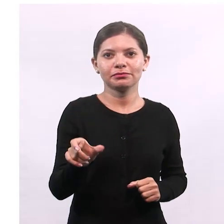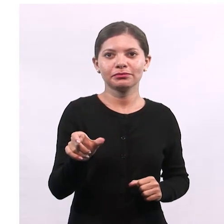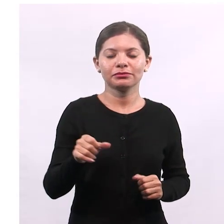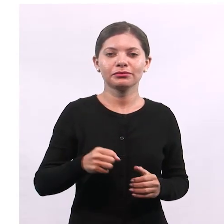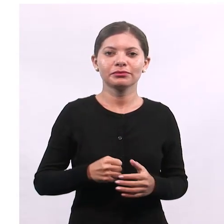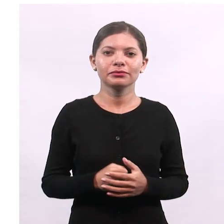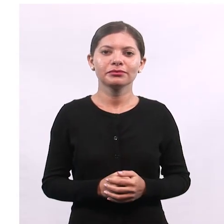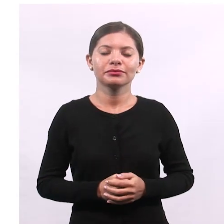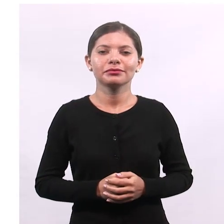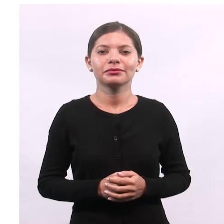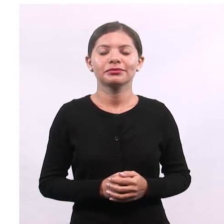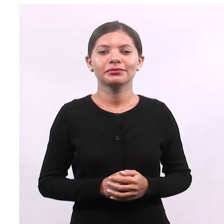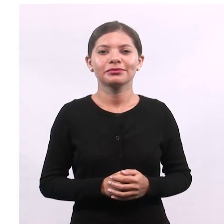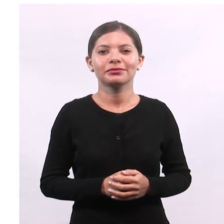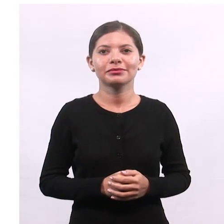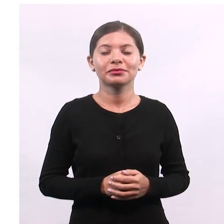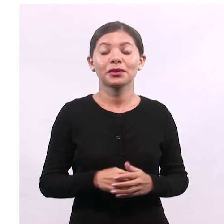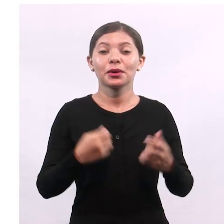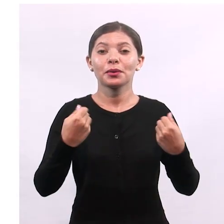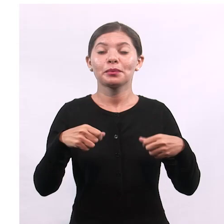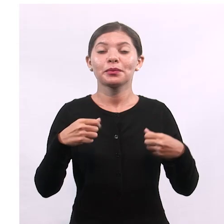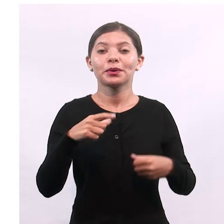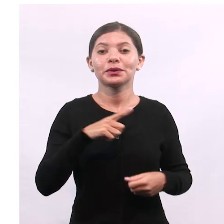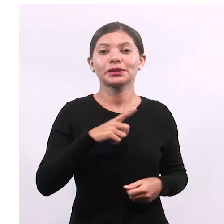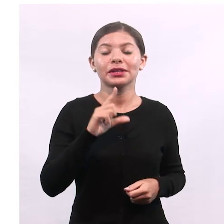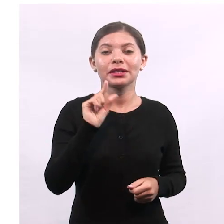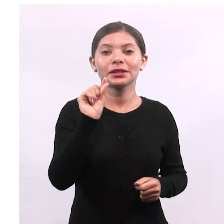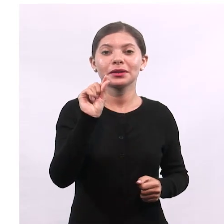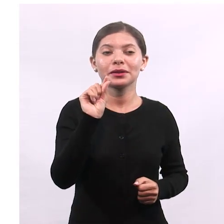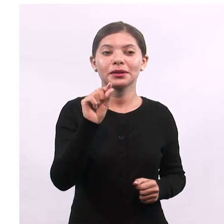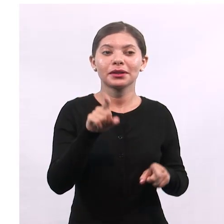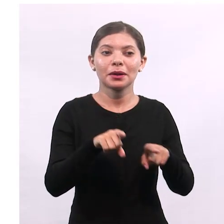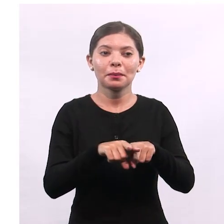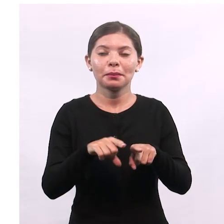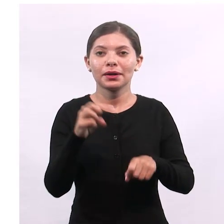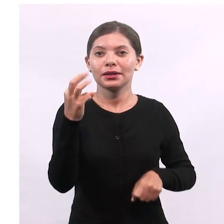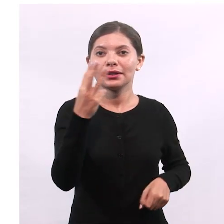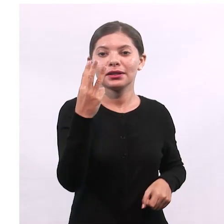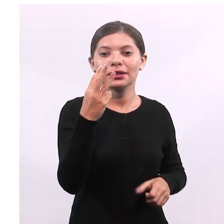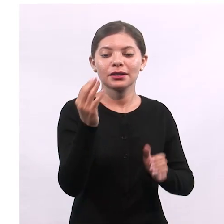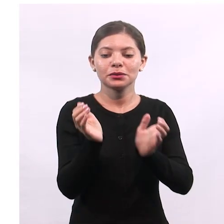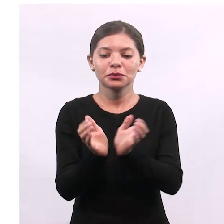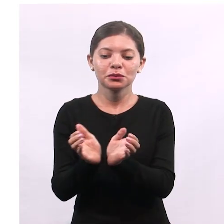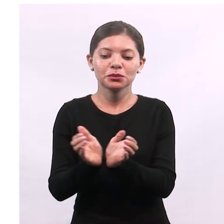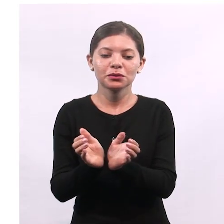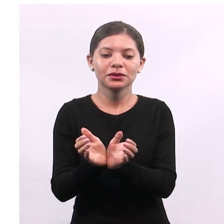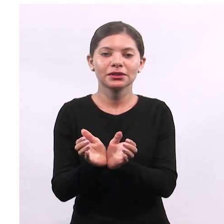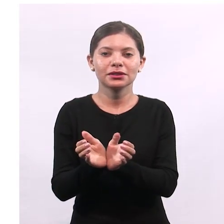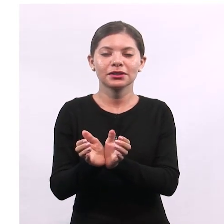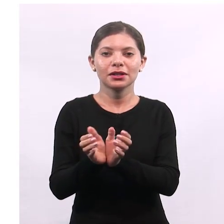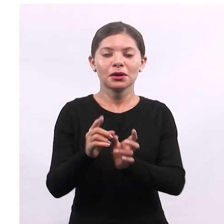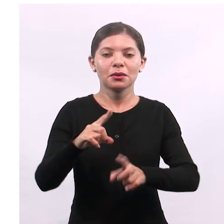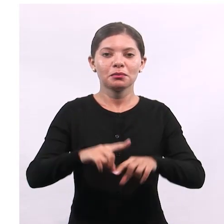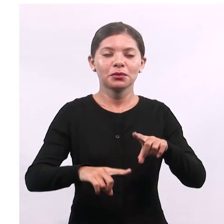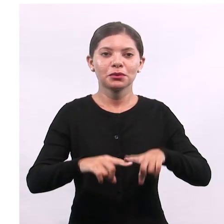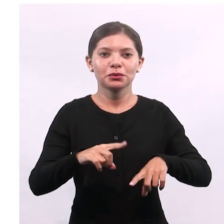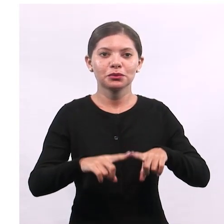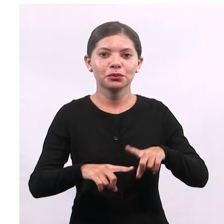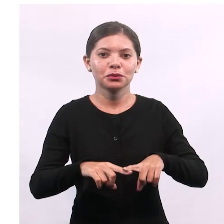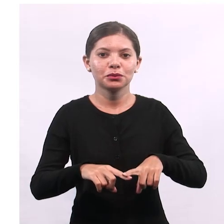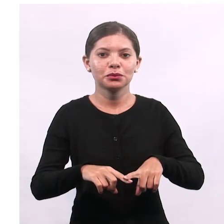poderia ter três séries poderia colocar aí produtos é como específica